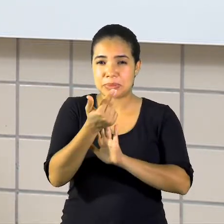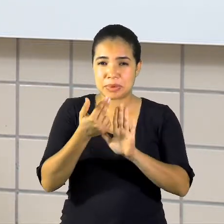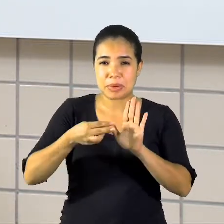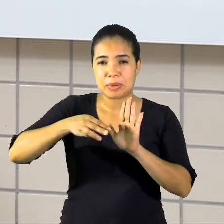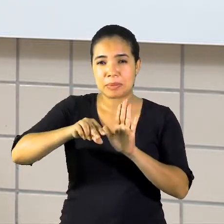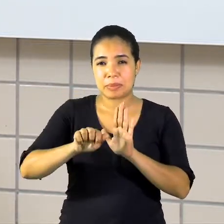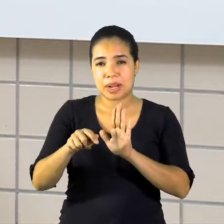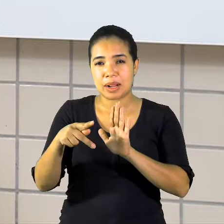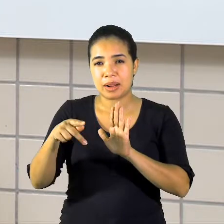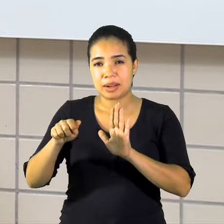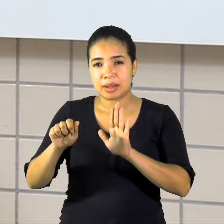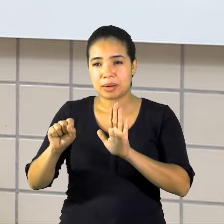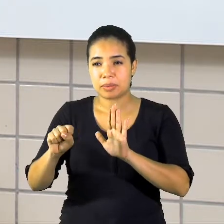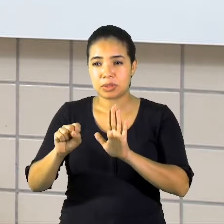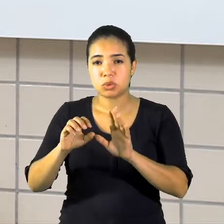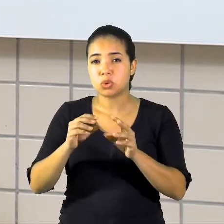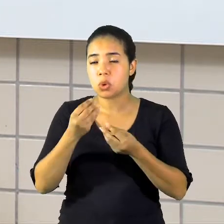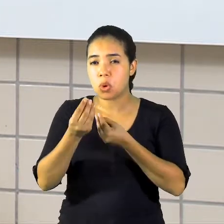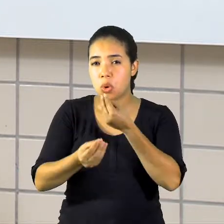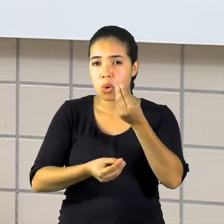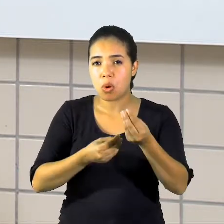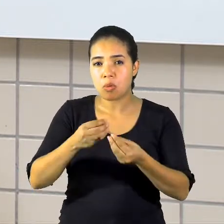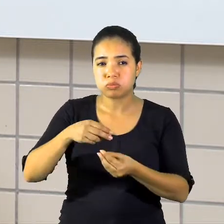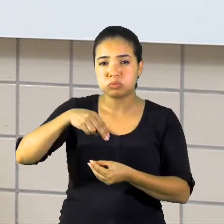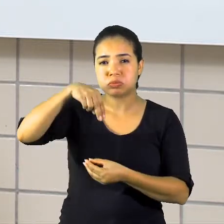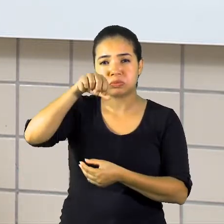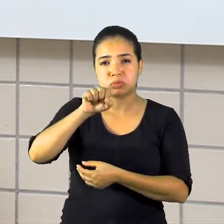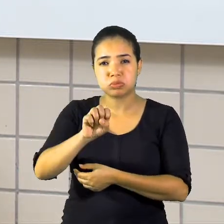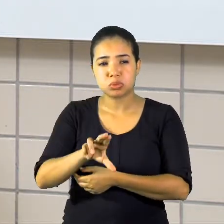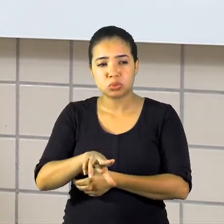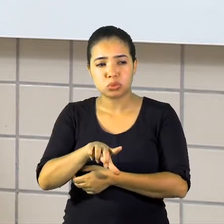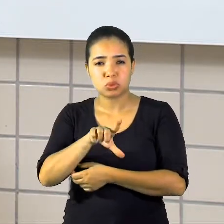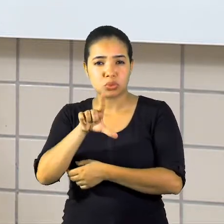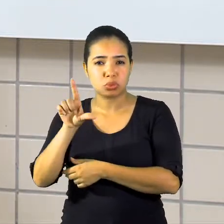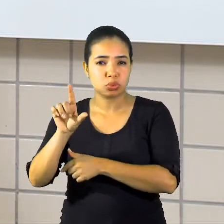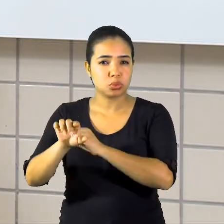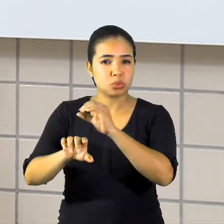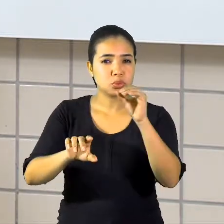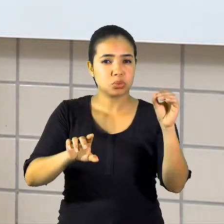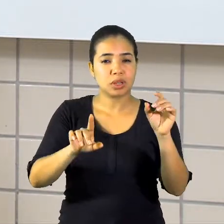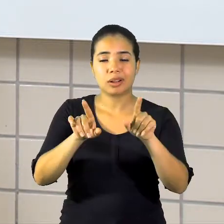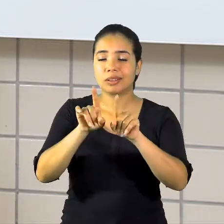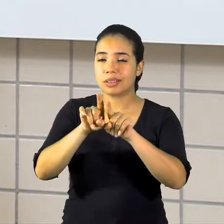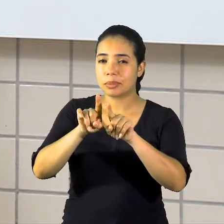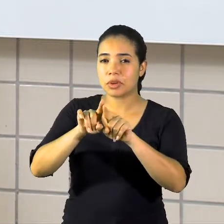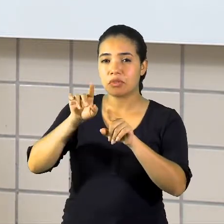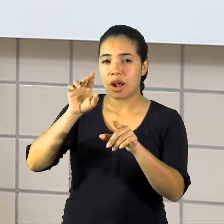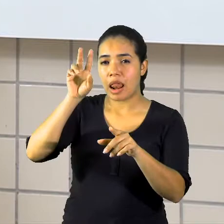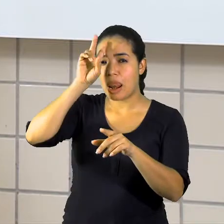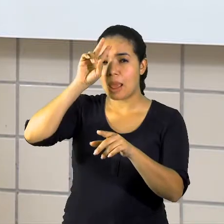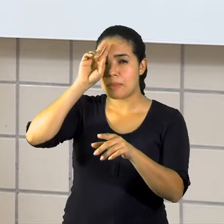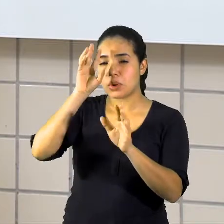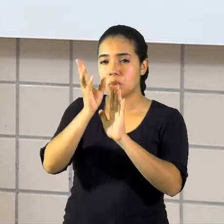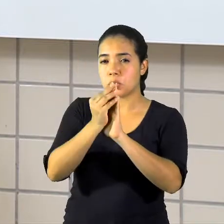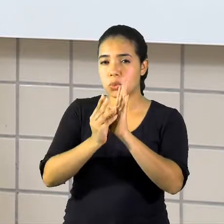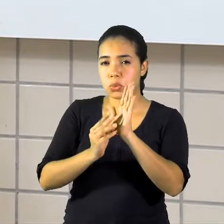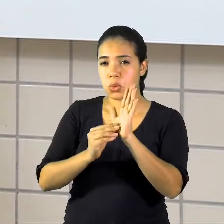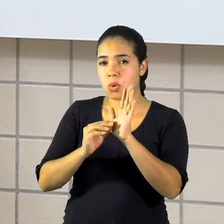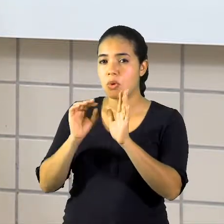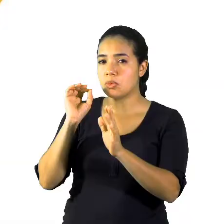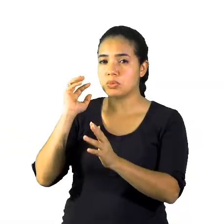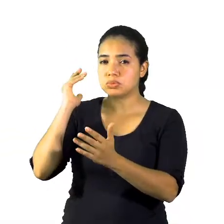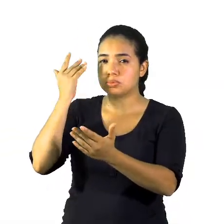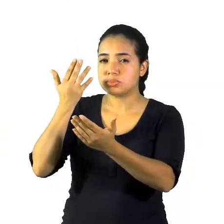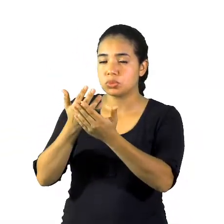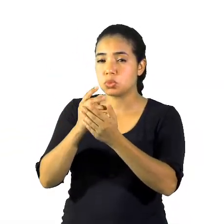vê sobre o planisfério. Então, a gente vai dar uma relembrada, uma refrescada sobre o que é cartografia.